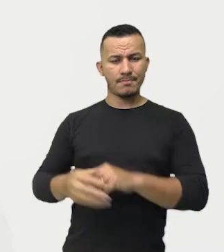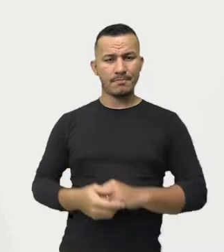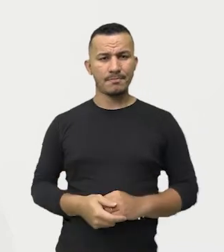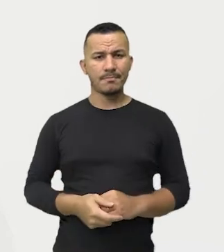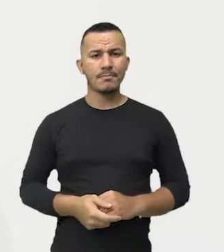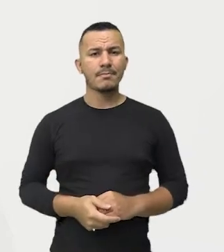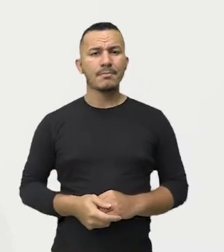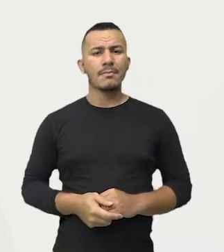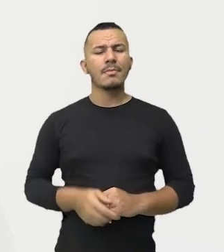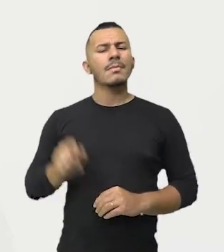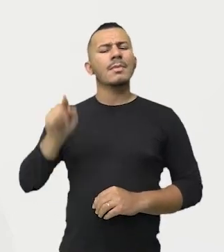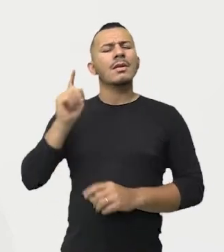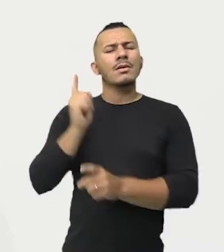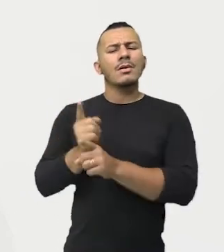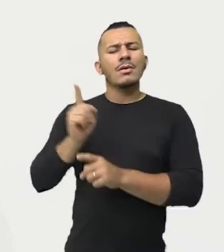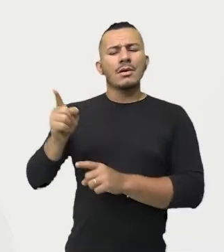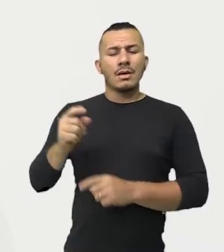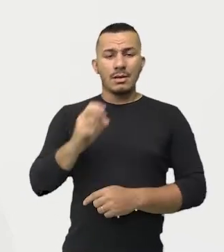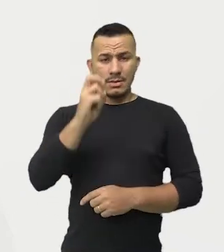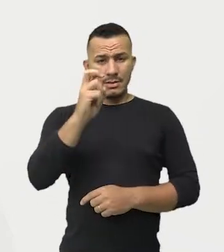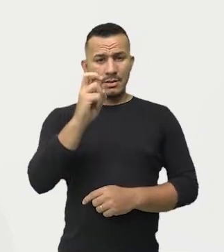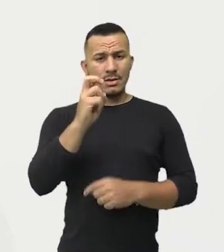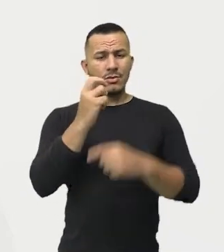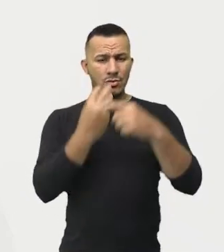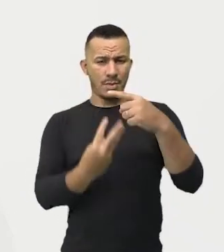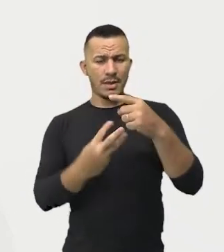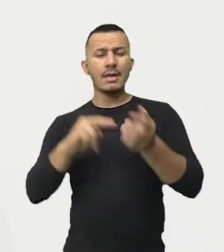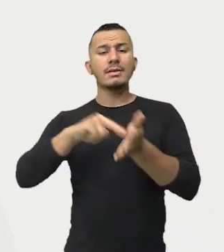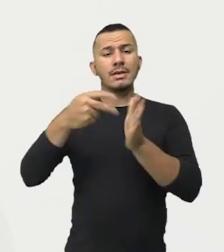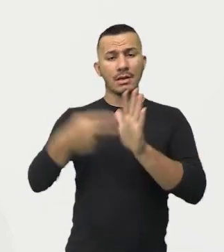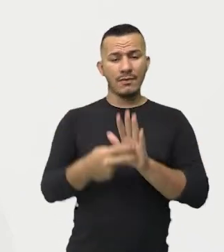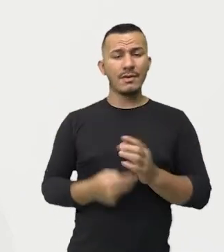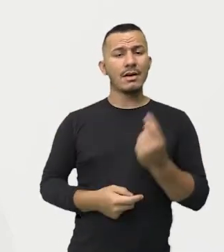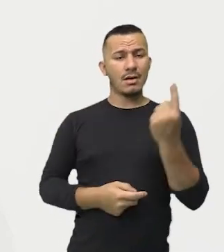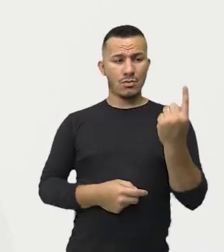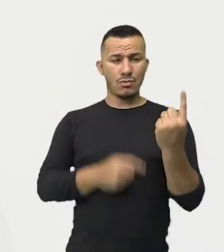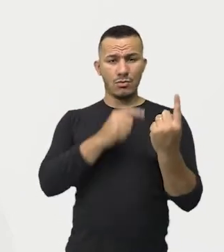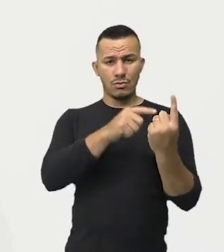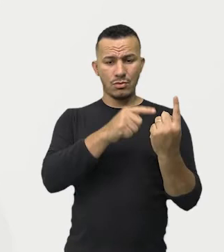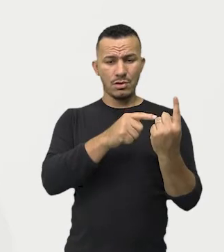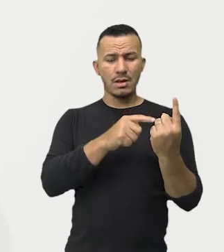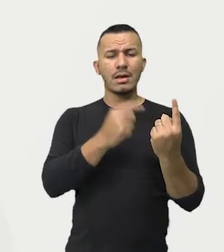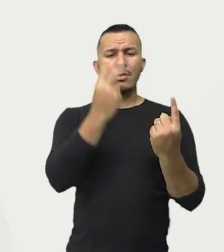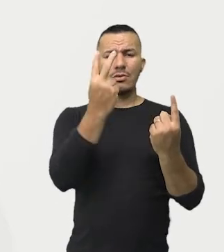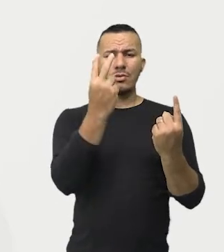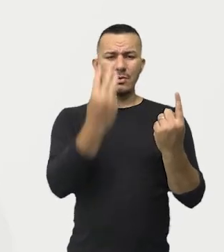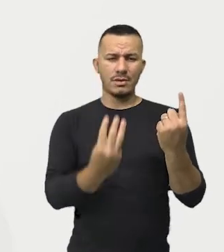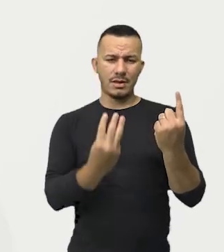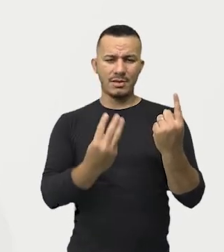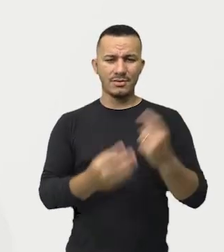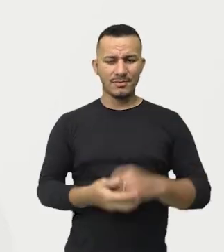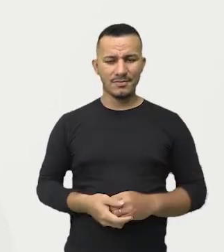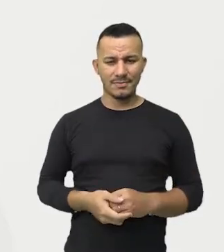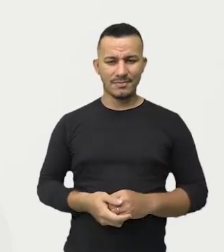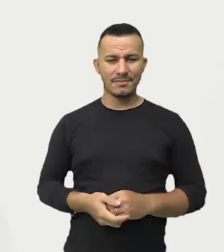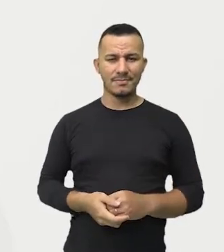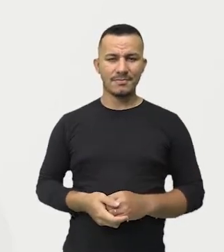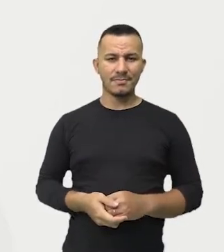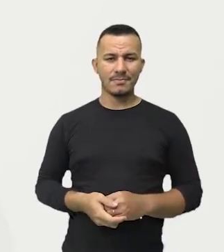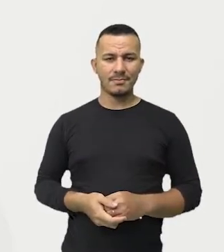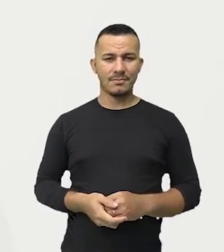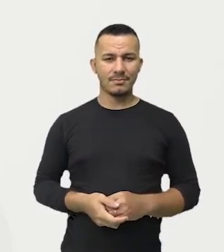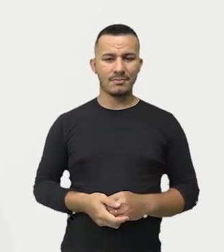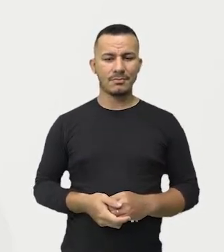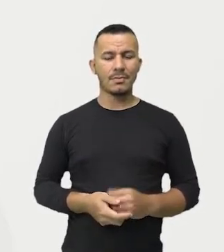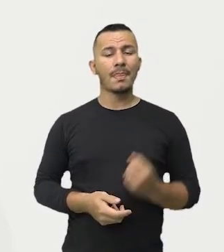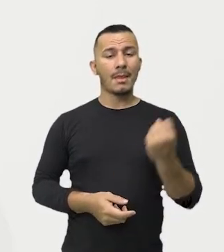O que nós temos, na verdade, aqui? Ó? 5 sobre 3 é a mesma coisa que 1 inteiro e 2 terços. É isso que está escrito aqui. Ó.